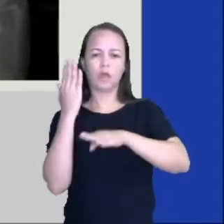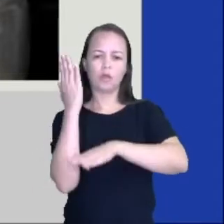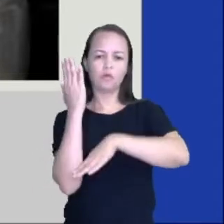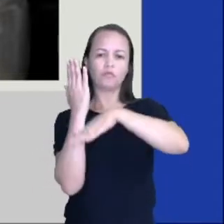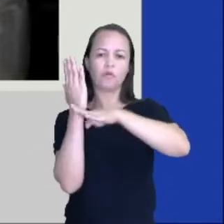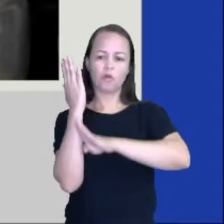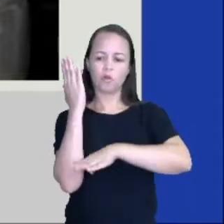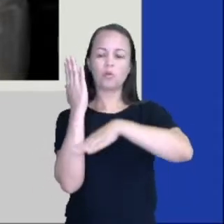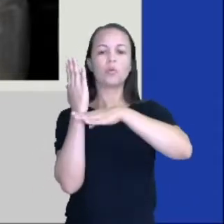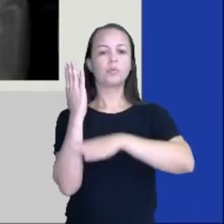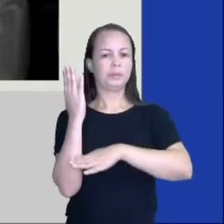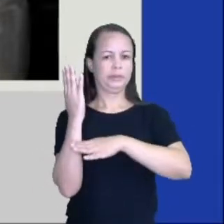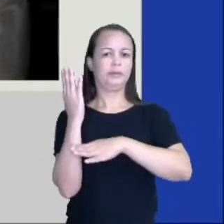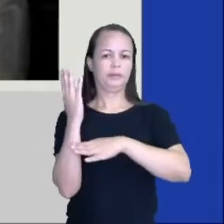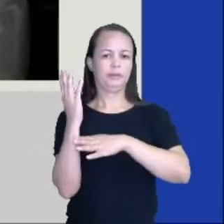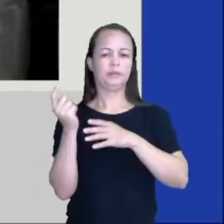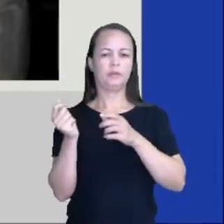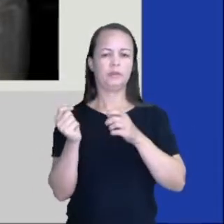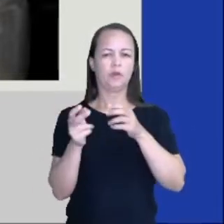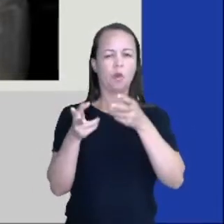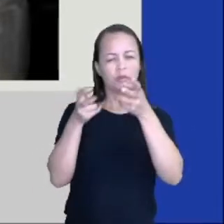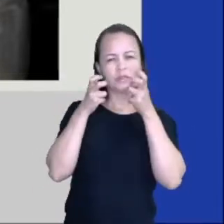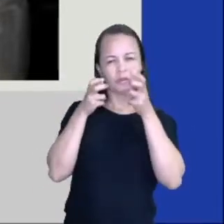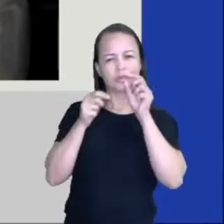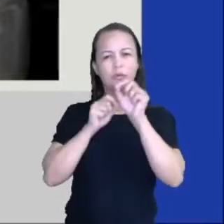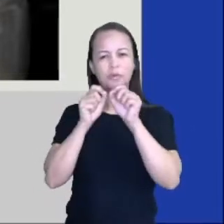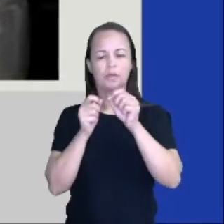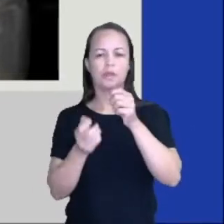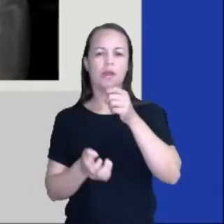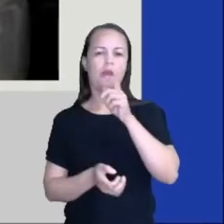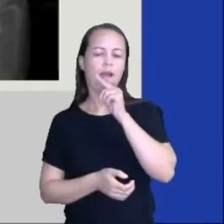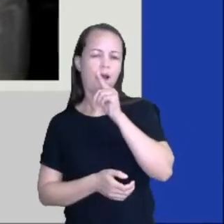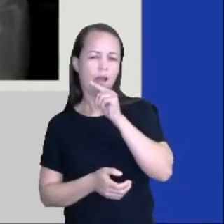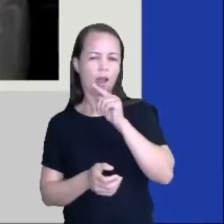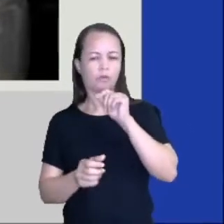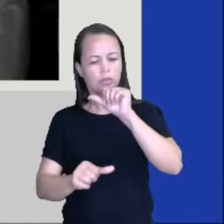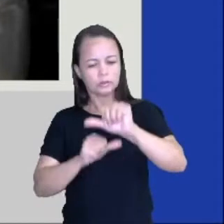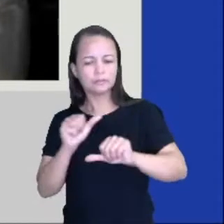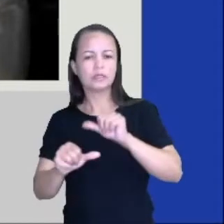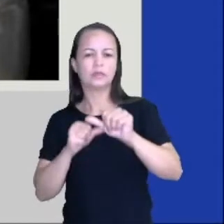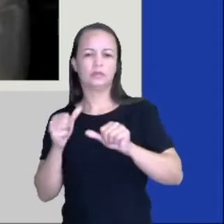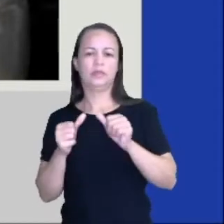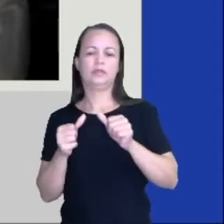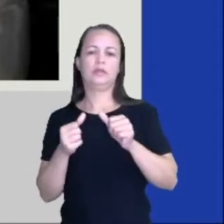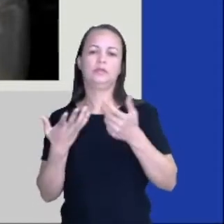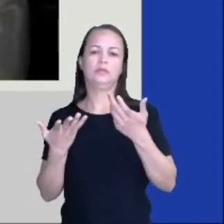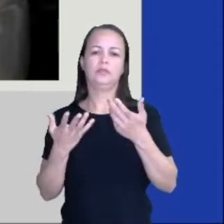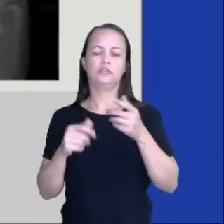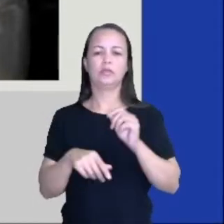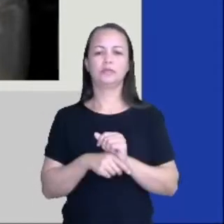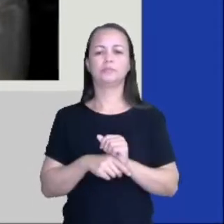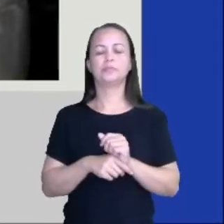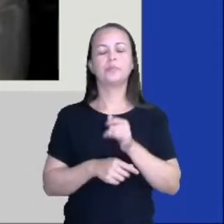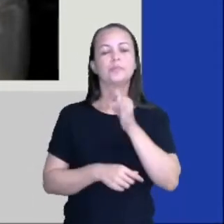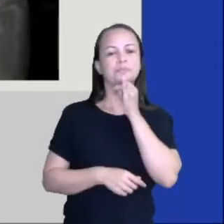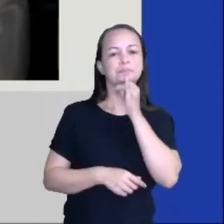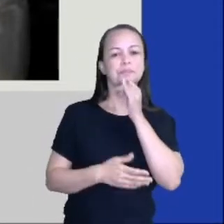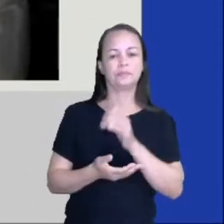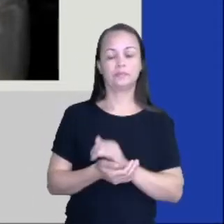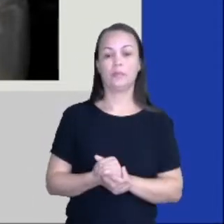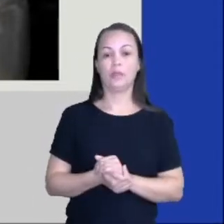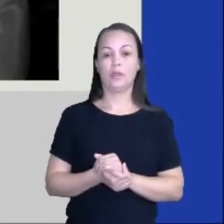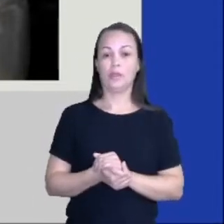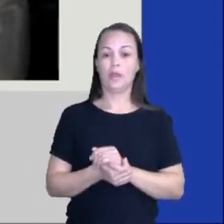a água, e a transformação física que ela sofre através do seu estado físico. Por exemplo,